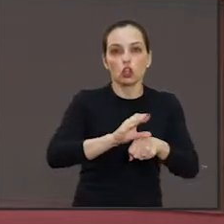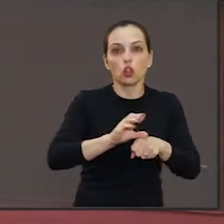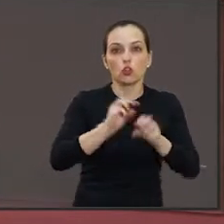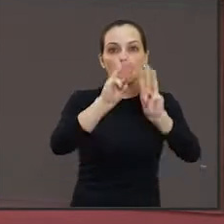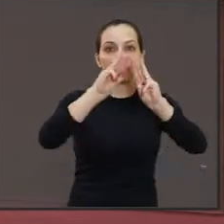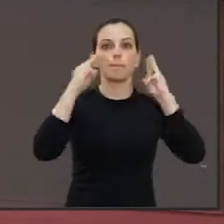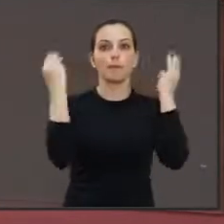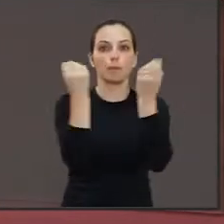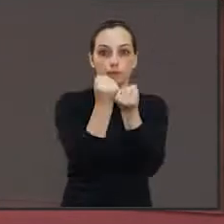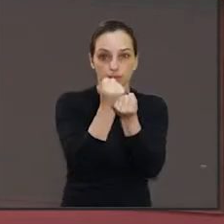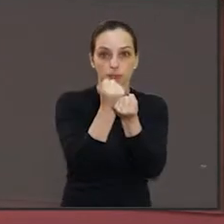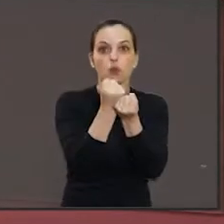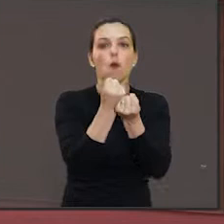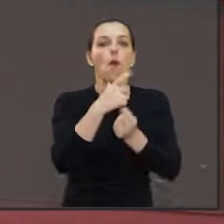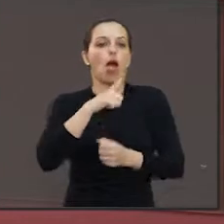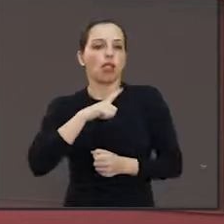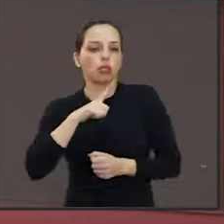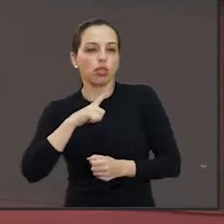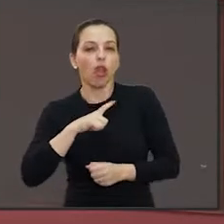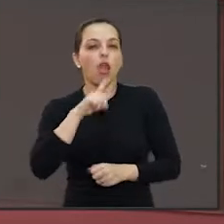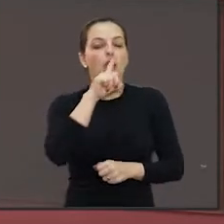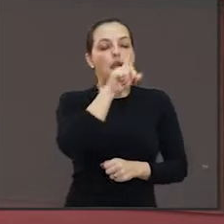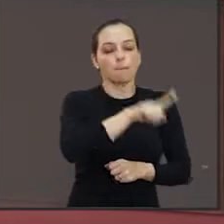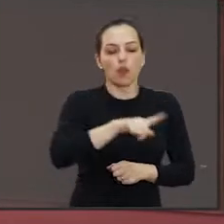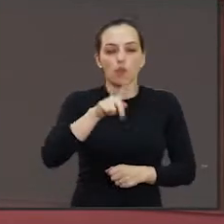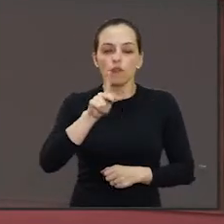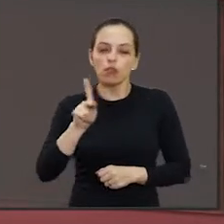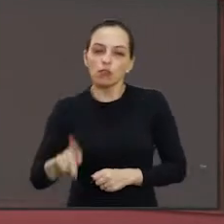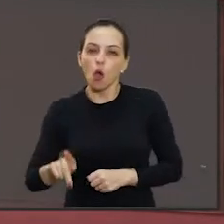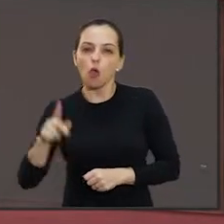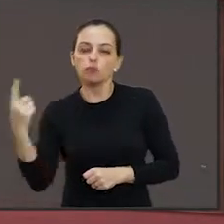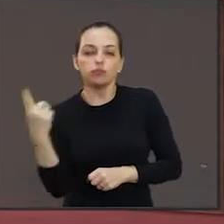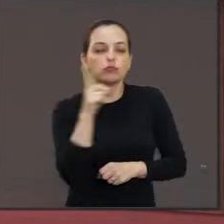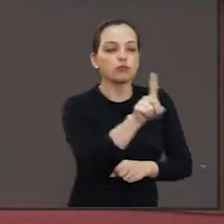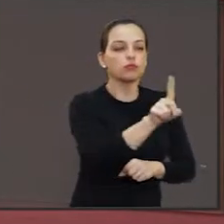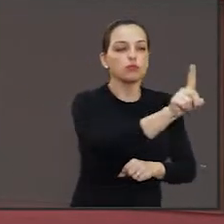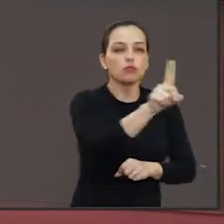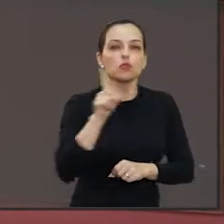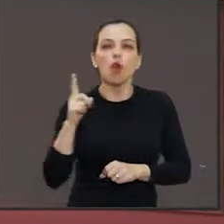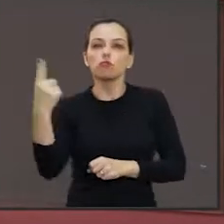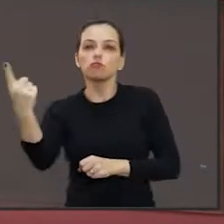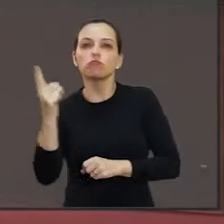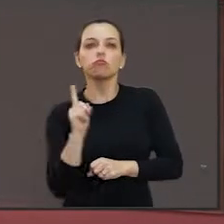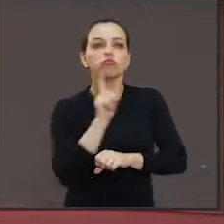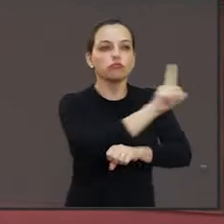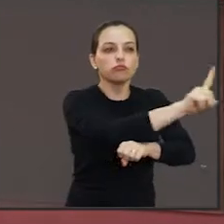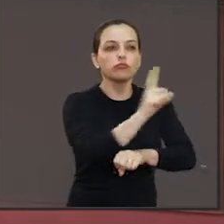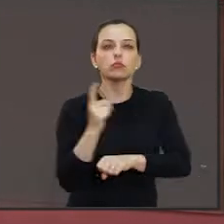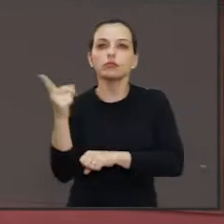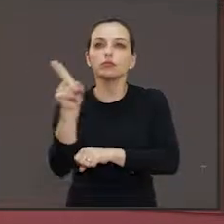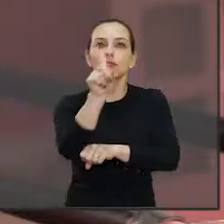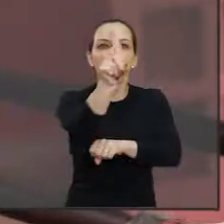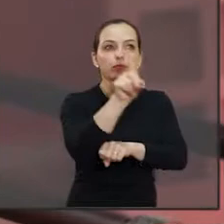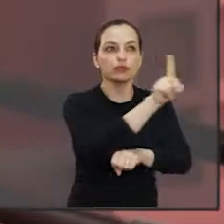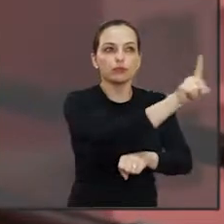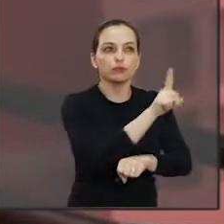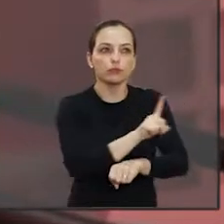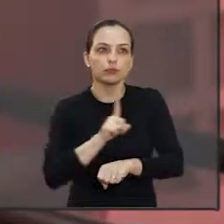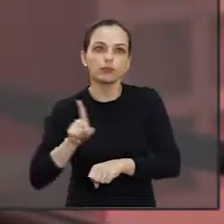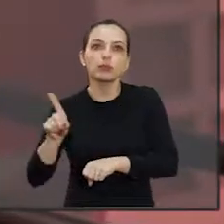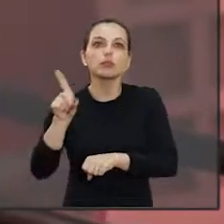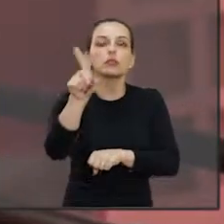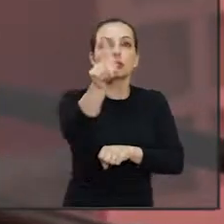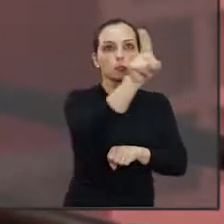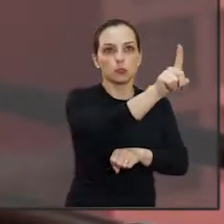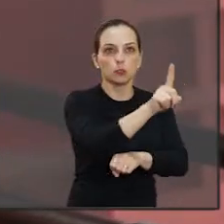produz workshops para as escolas conhecer uma outra área, um outro professor, tudo isso é Radar, né? E o nosso